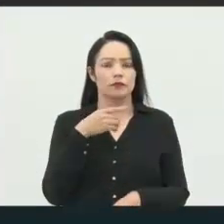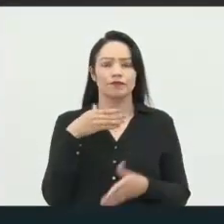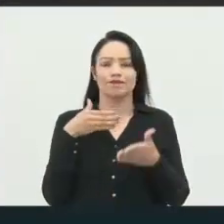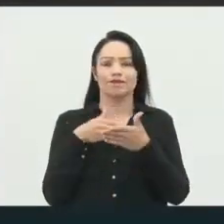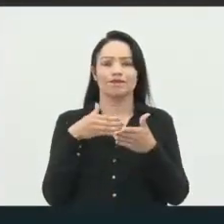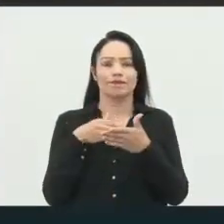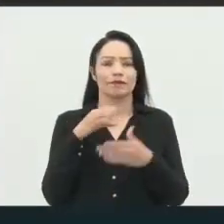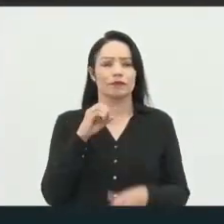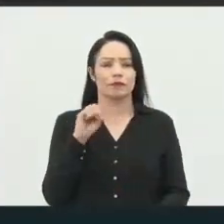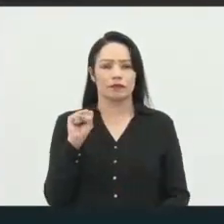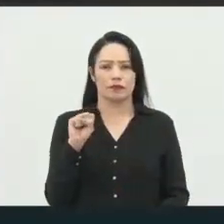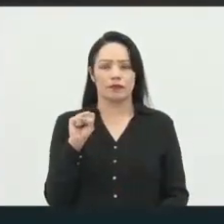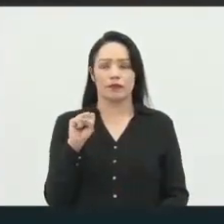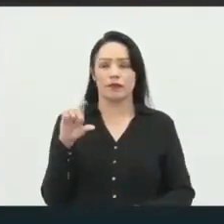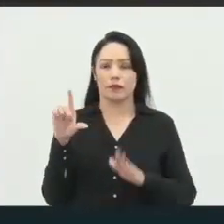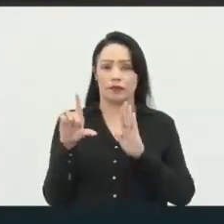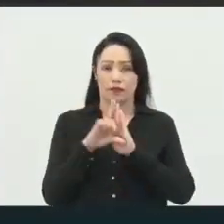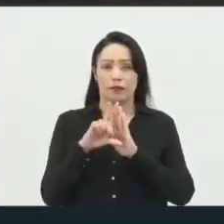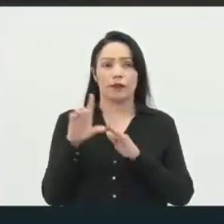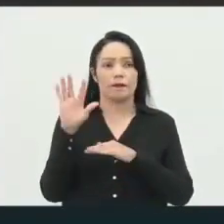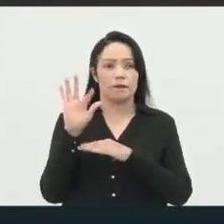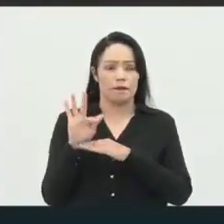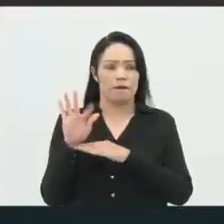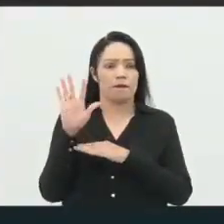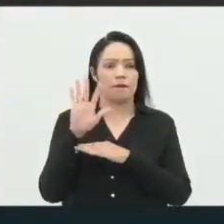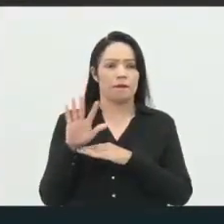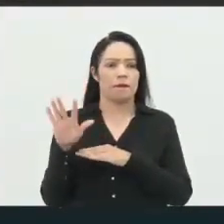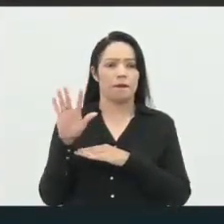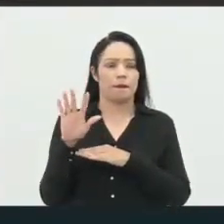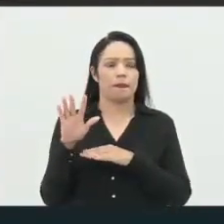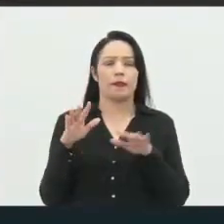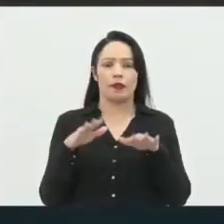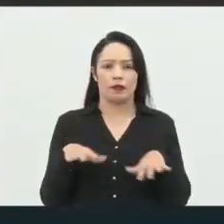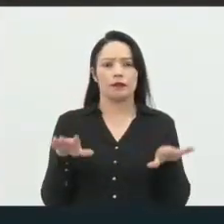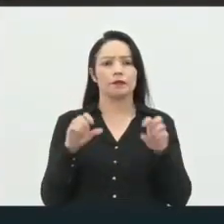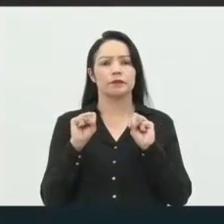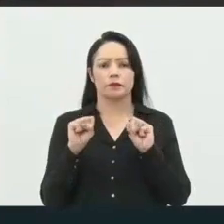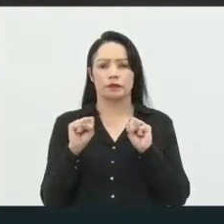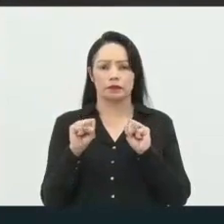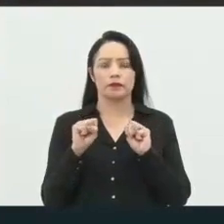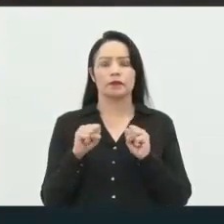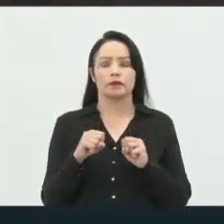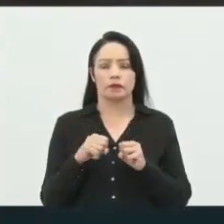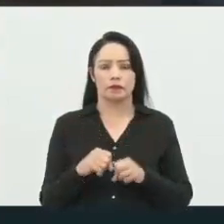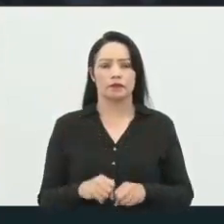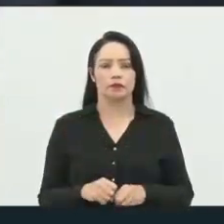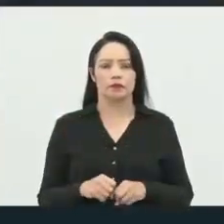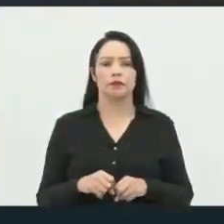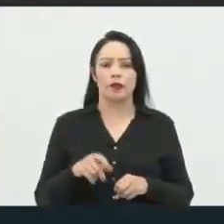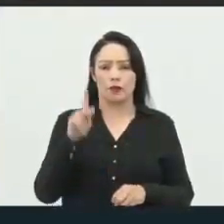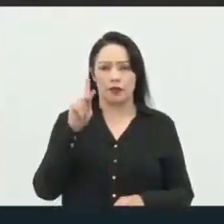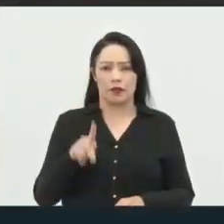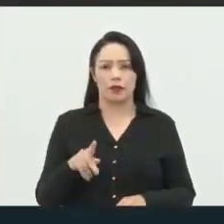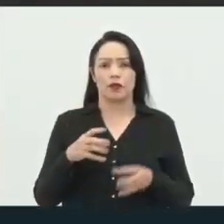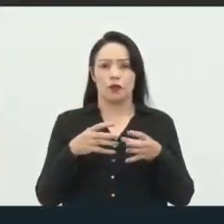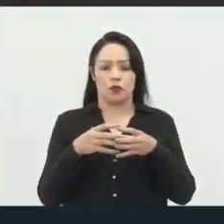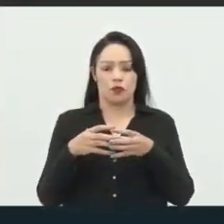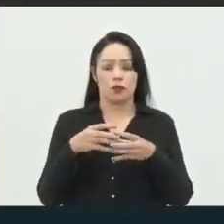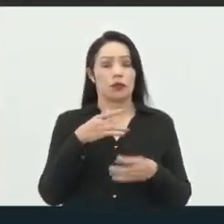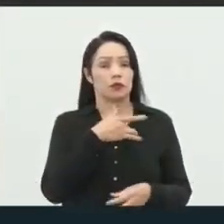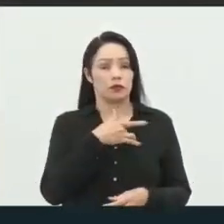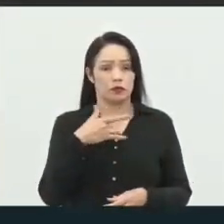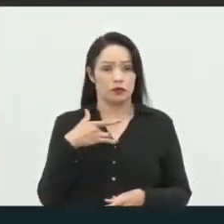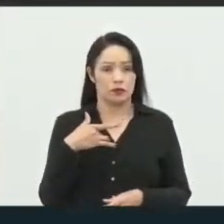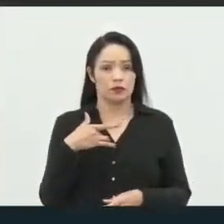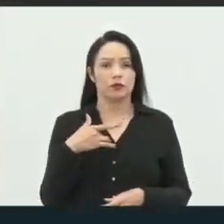que a lei federal mas nós é podemos acabei de falar aqui com o presidente da Comissão de saúde e ele ele